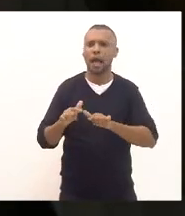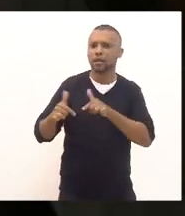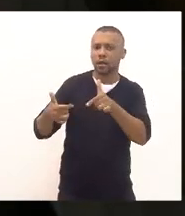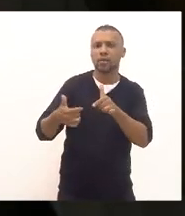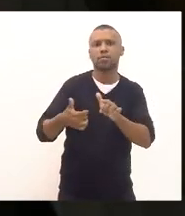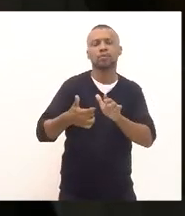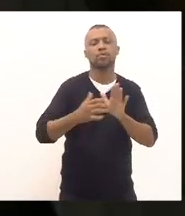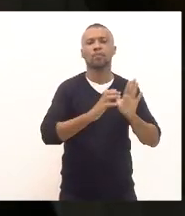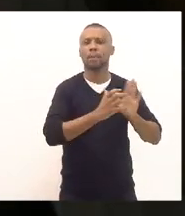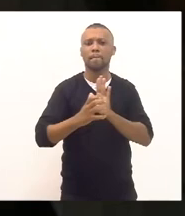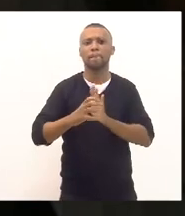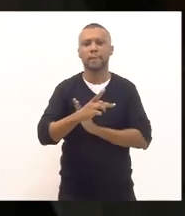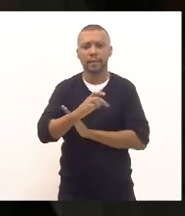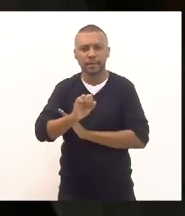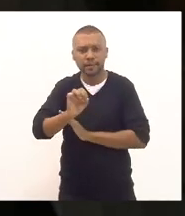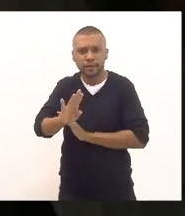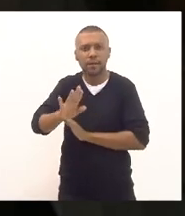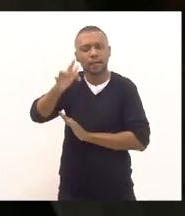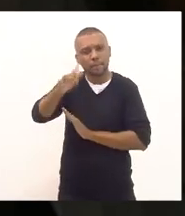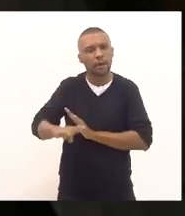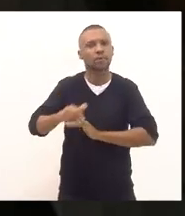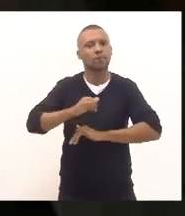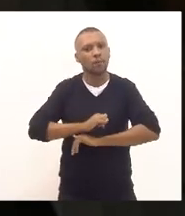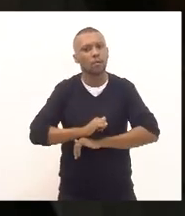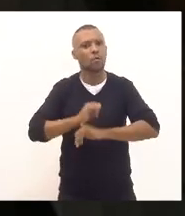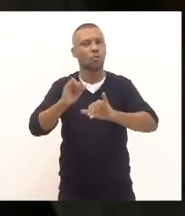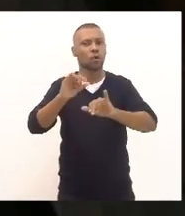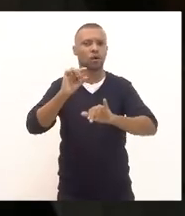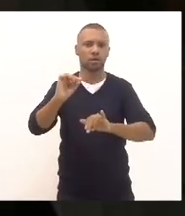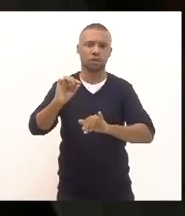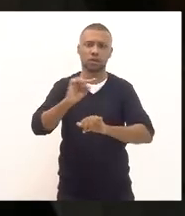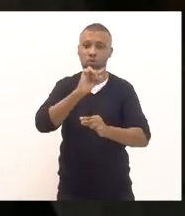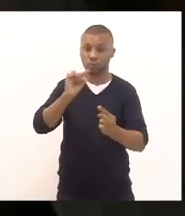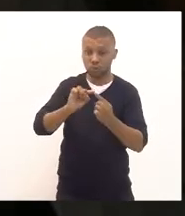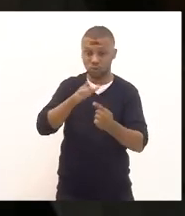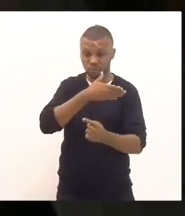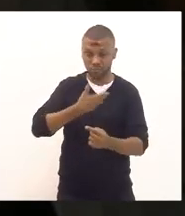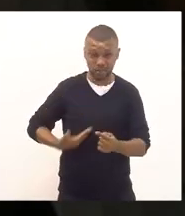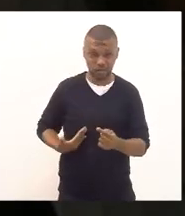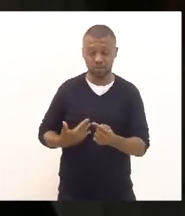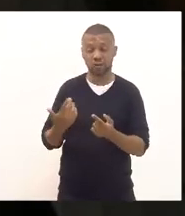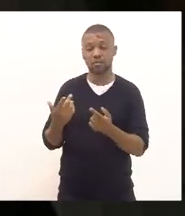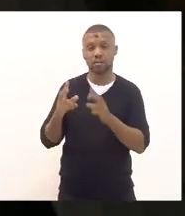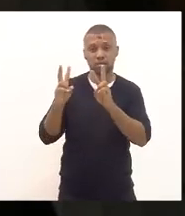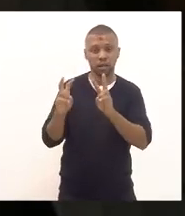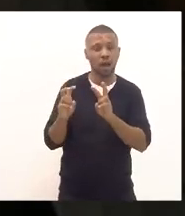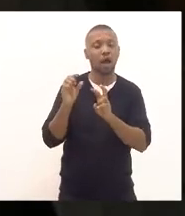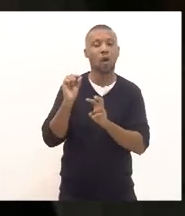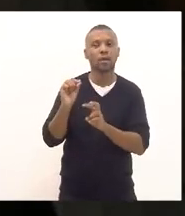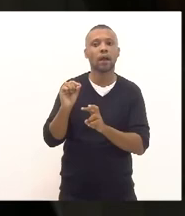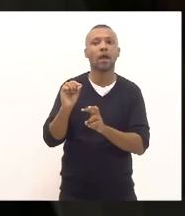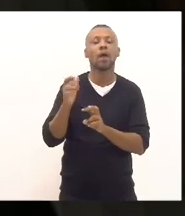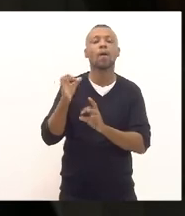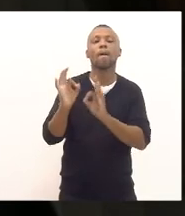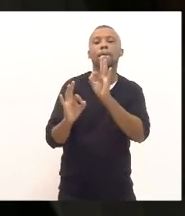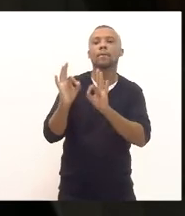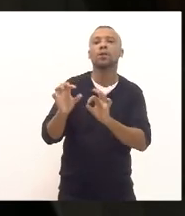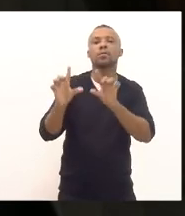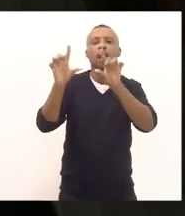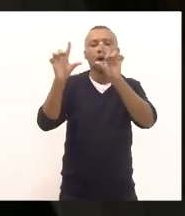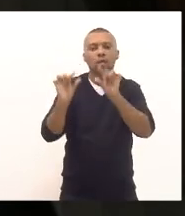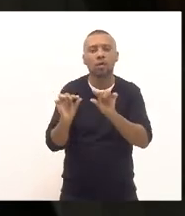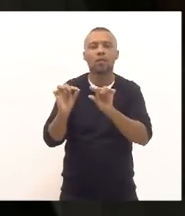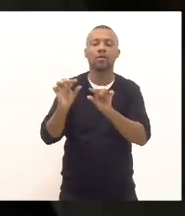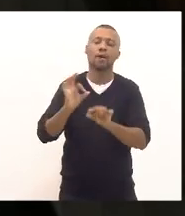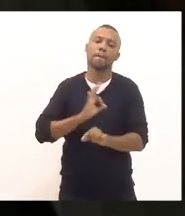ativa do partido socialista brasileiro que mais uma vez provocou o PSB no sentido de que o Estado tem afinal de contas um plano de redução da letalidade